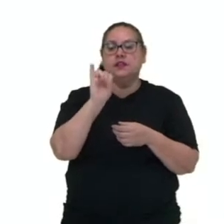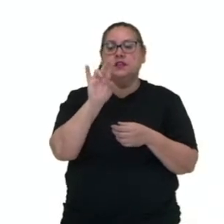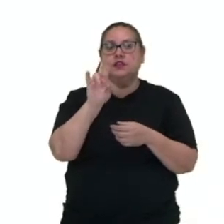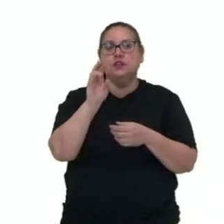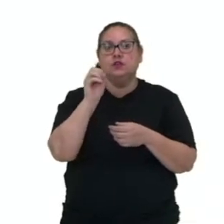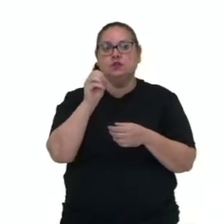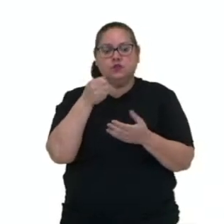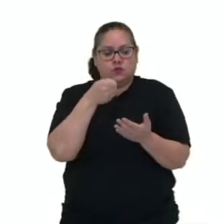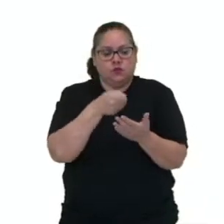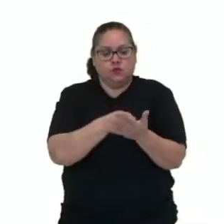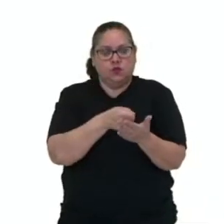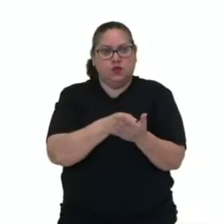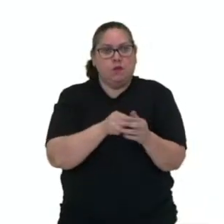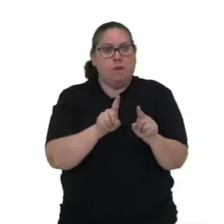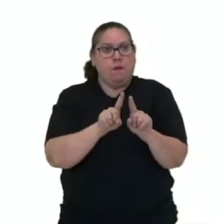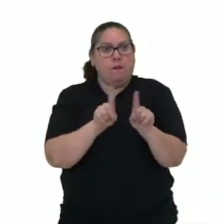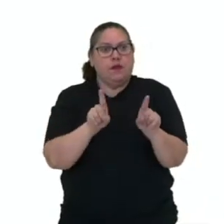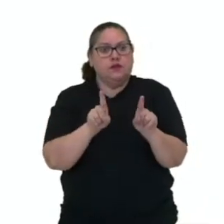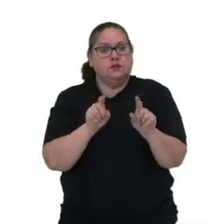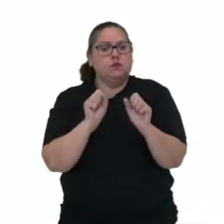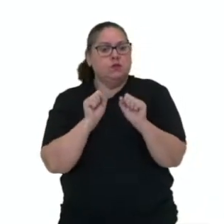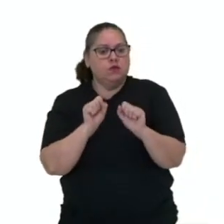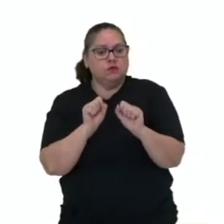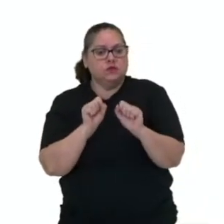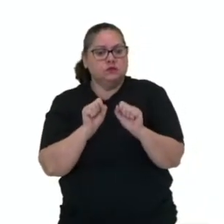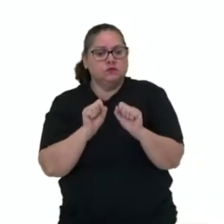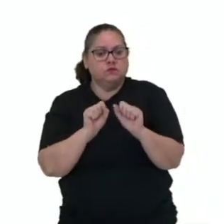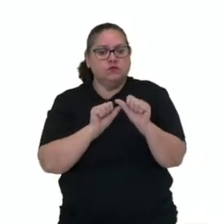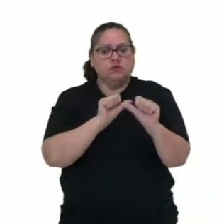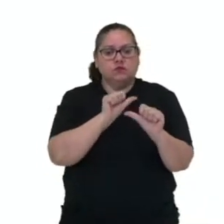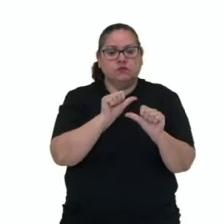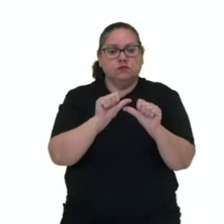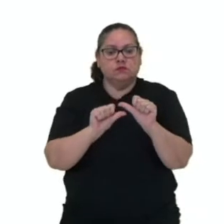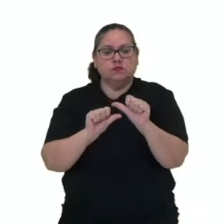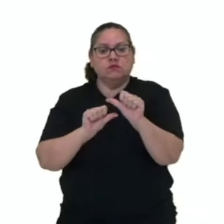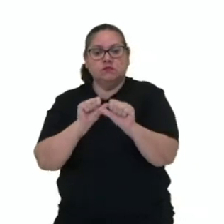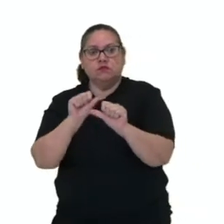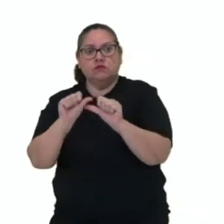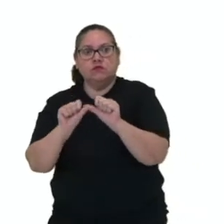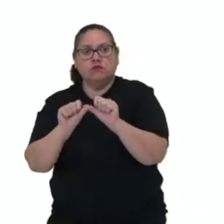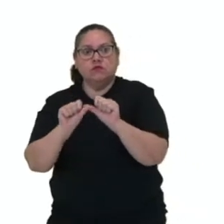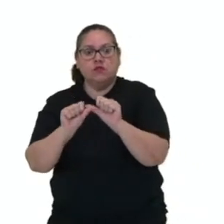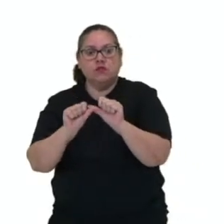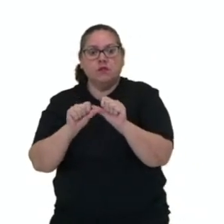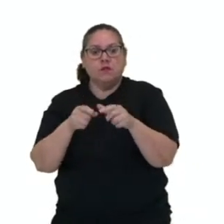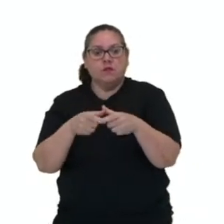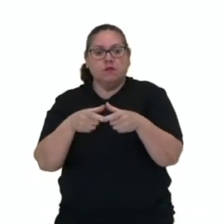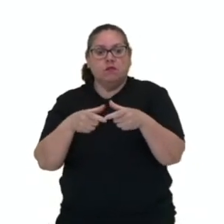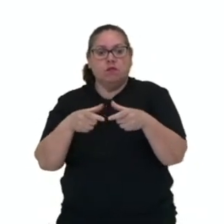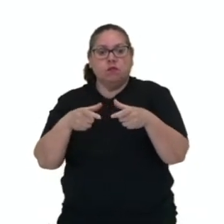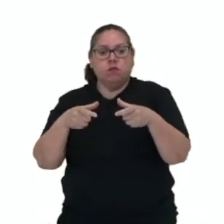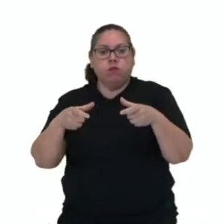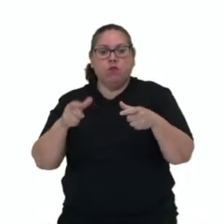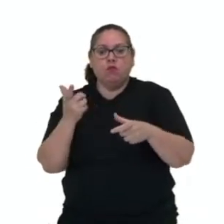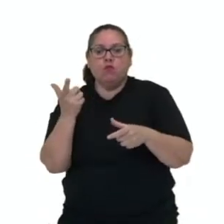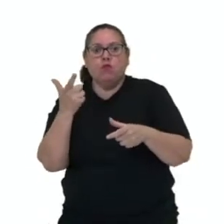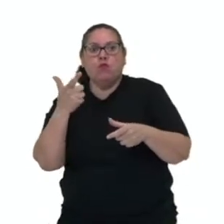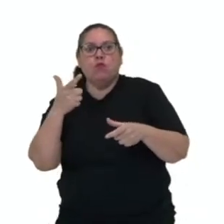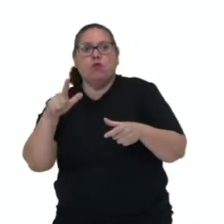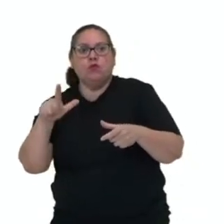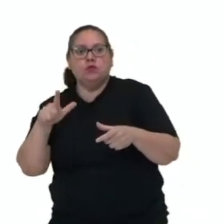obrigatórios. Porém, como eles podem sofrer mutações e se reproduzir com outros seres